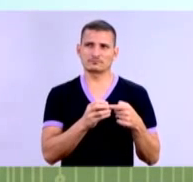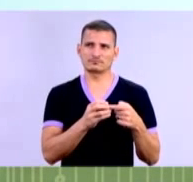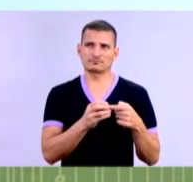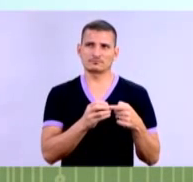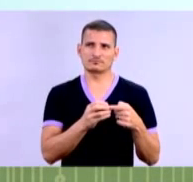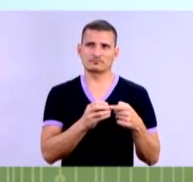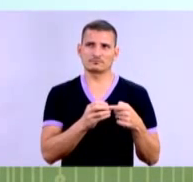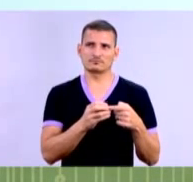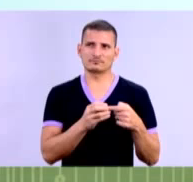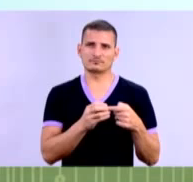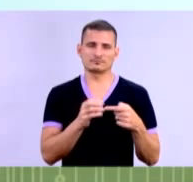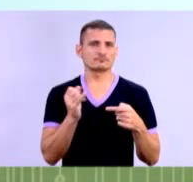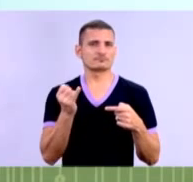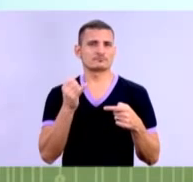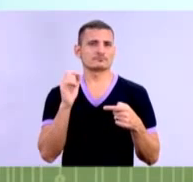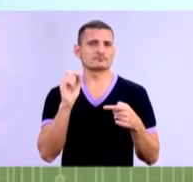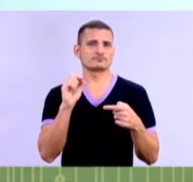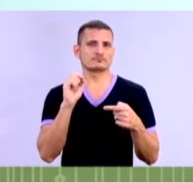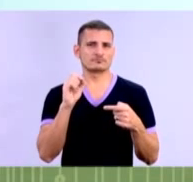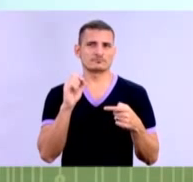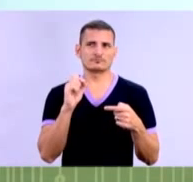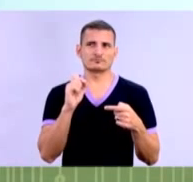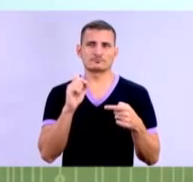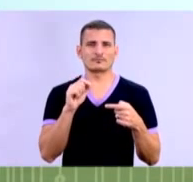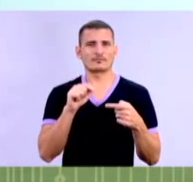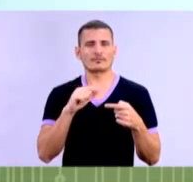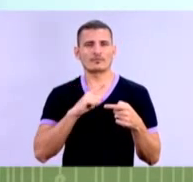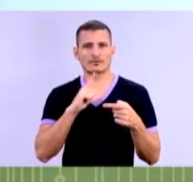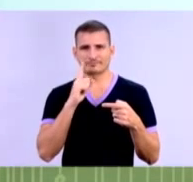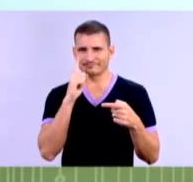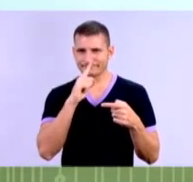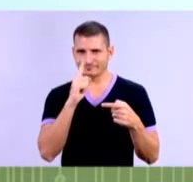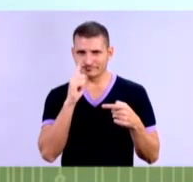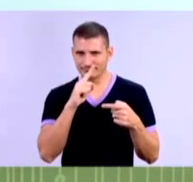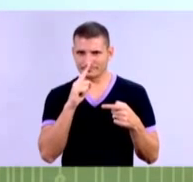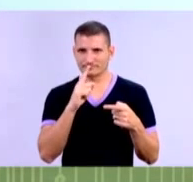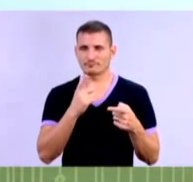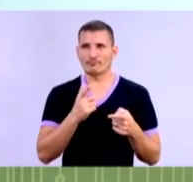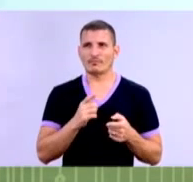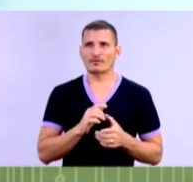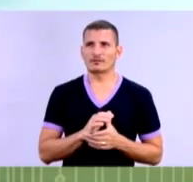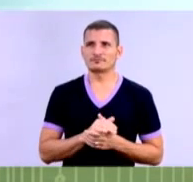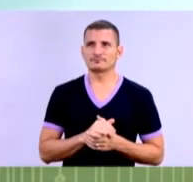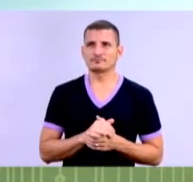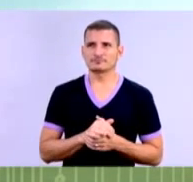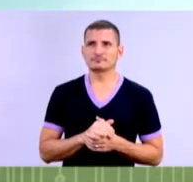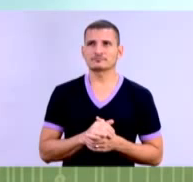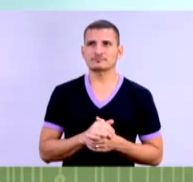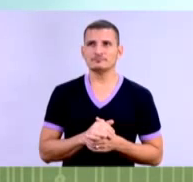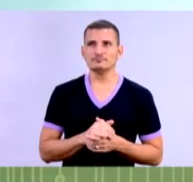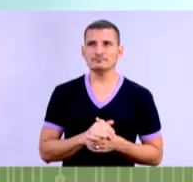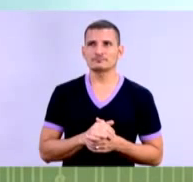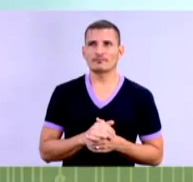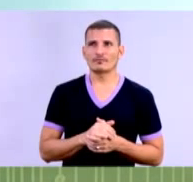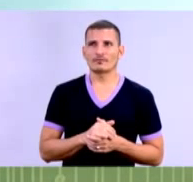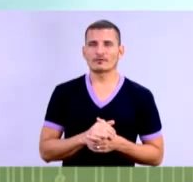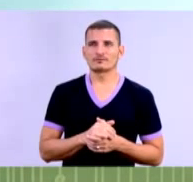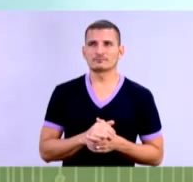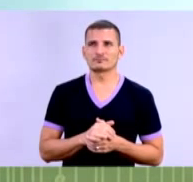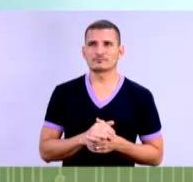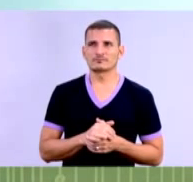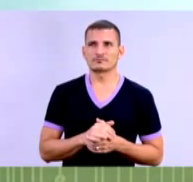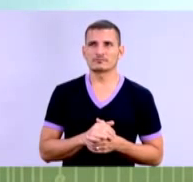é importante ressaltar que ele apresenta muita falha, e com isso, como formava uma rede